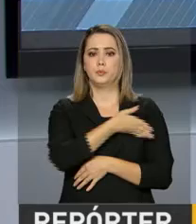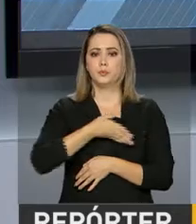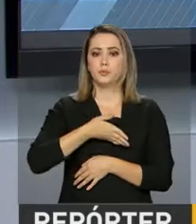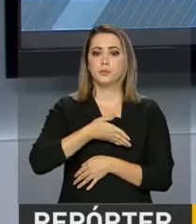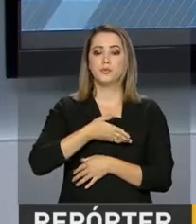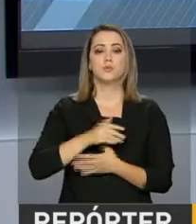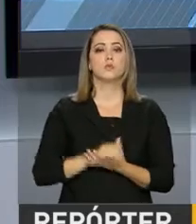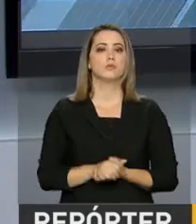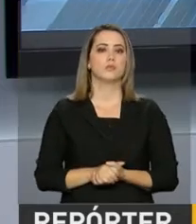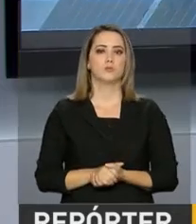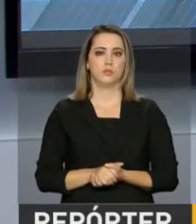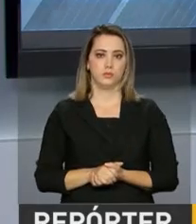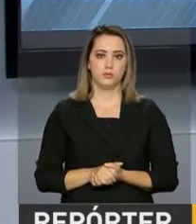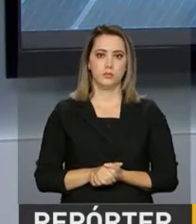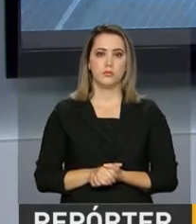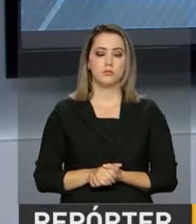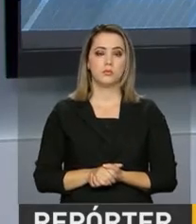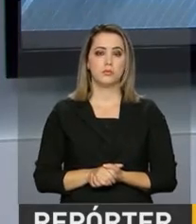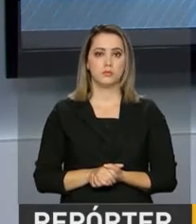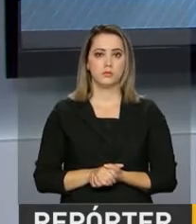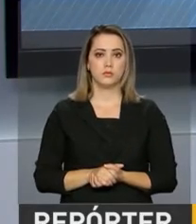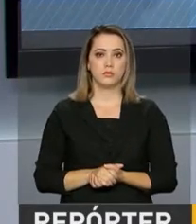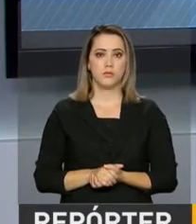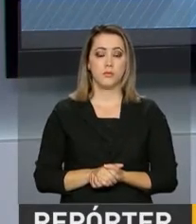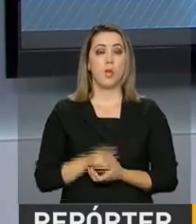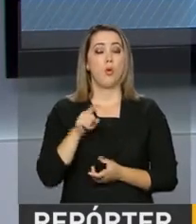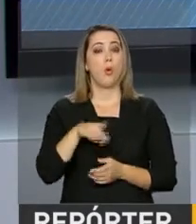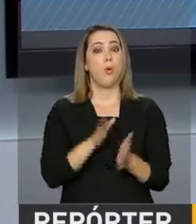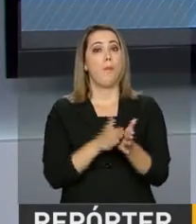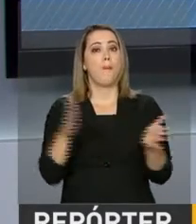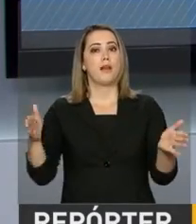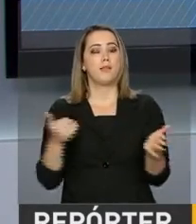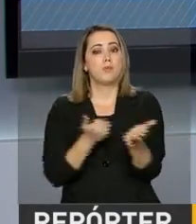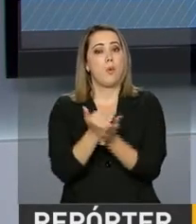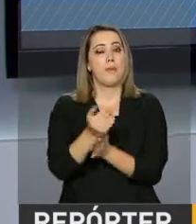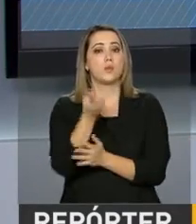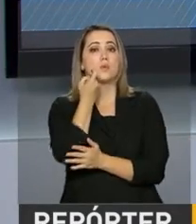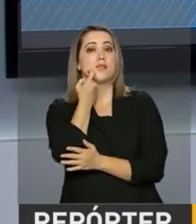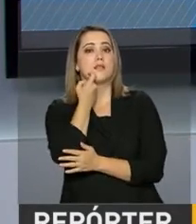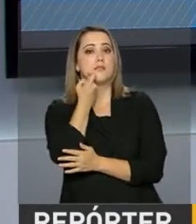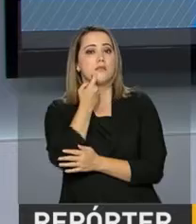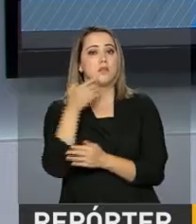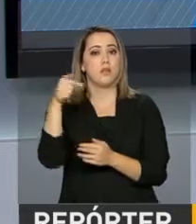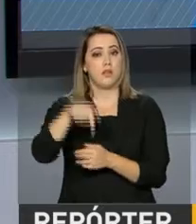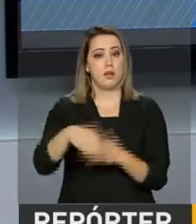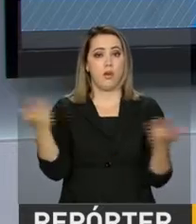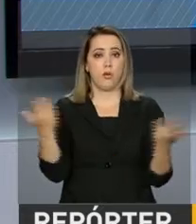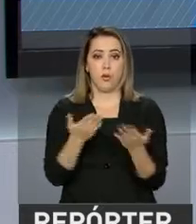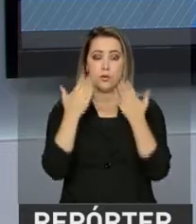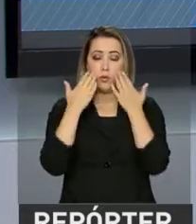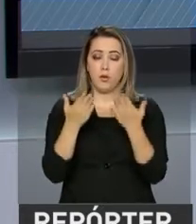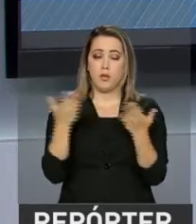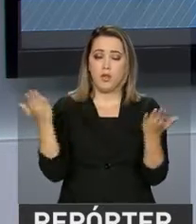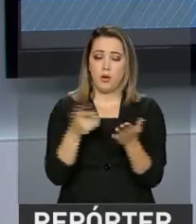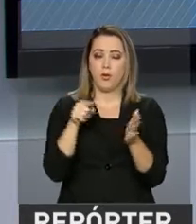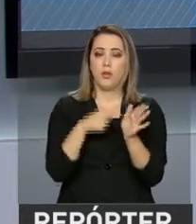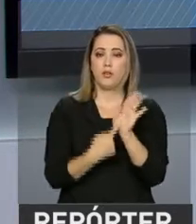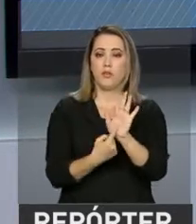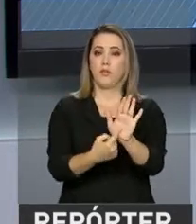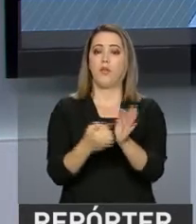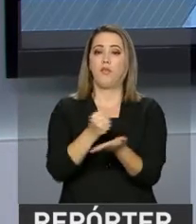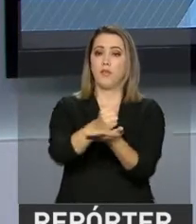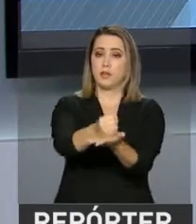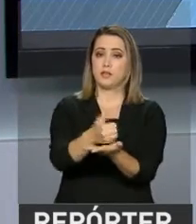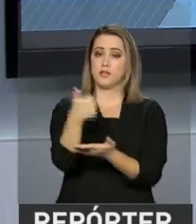prouni ponto mec.gov.br o prazo foi aberto na última sexta-feira e nesta edição são oferecidas mais de